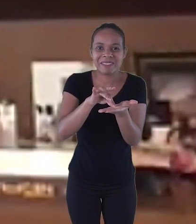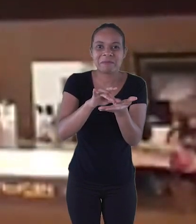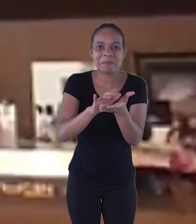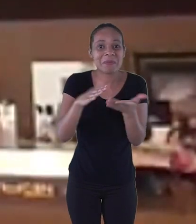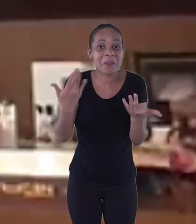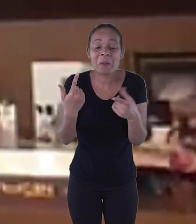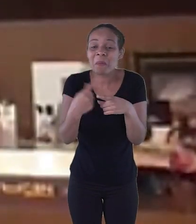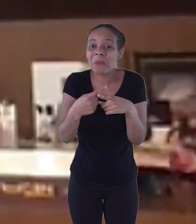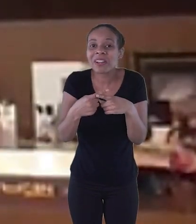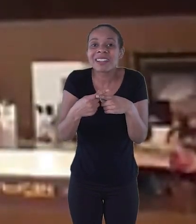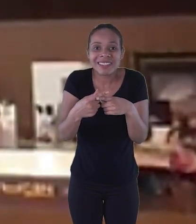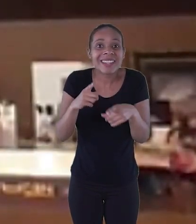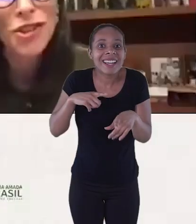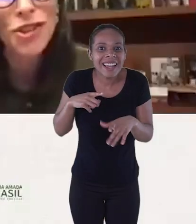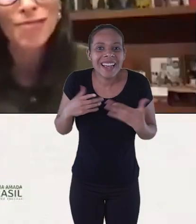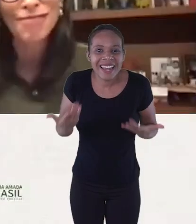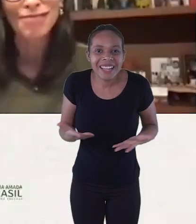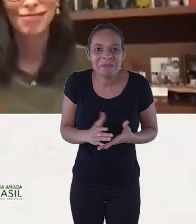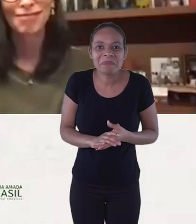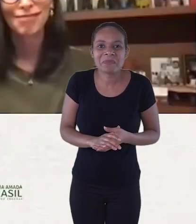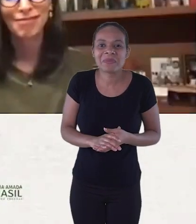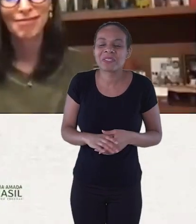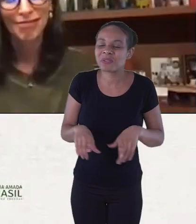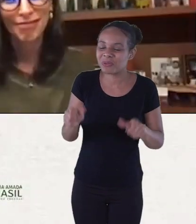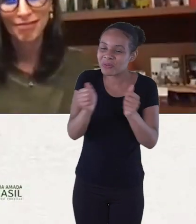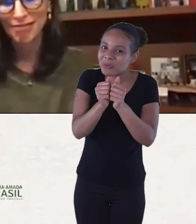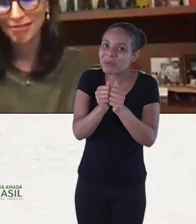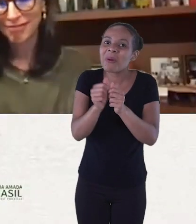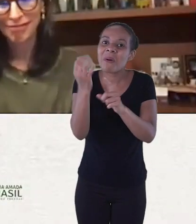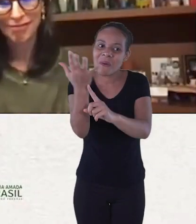também fabularam, né? Visualmente.